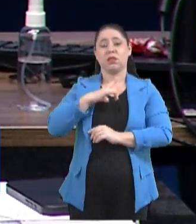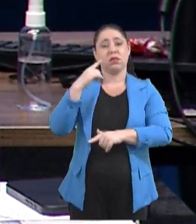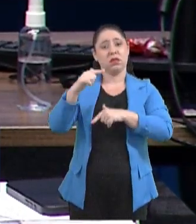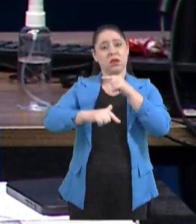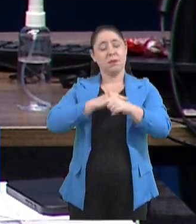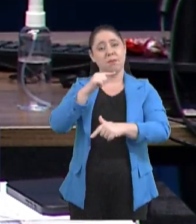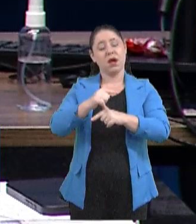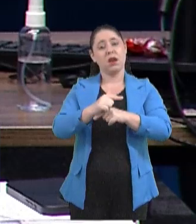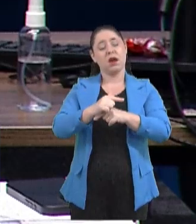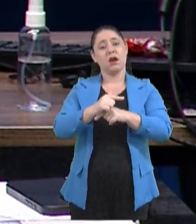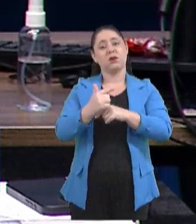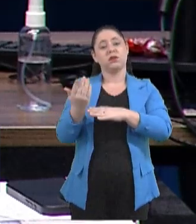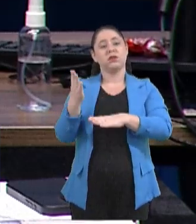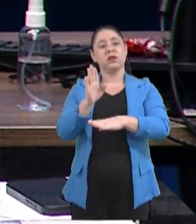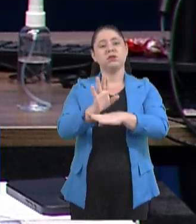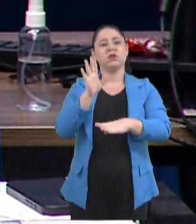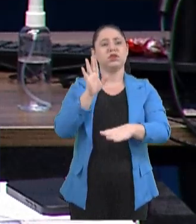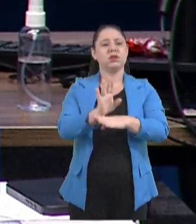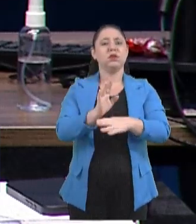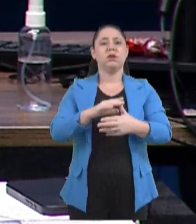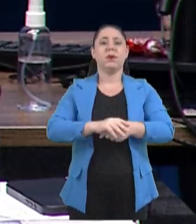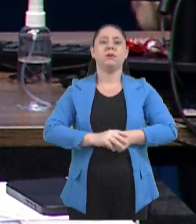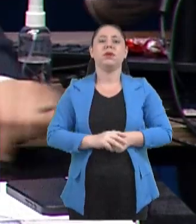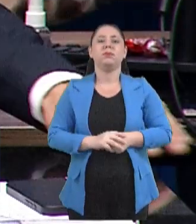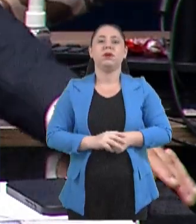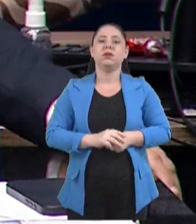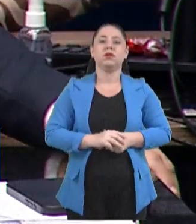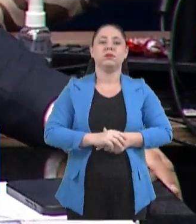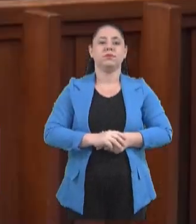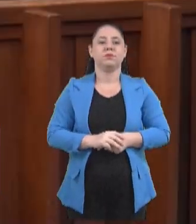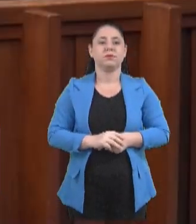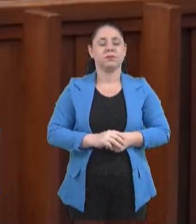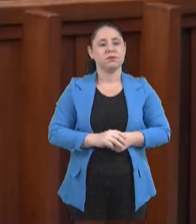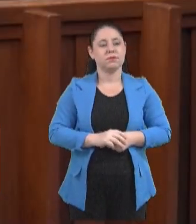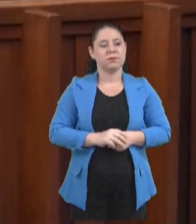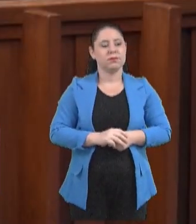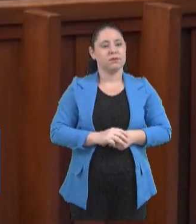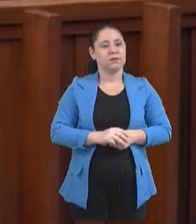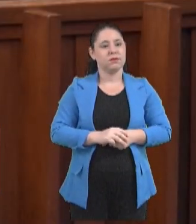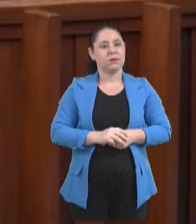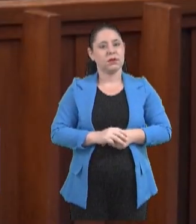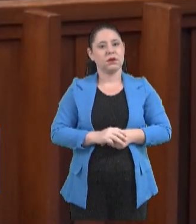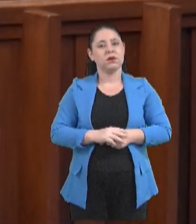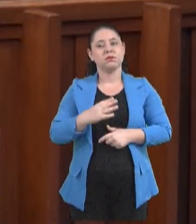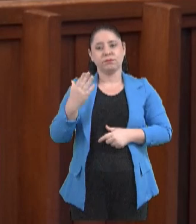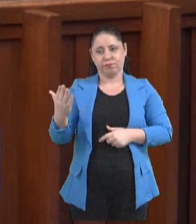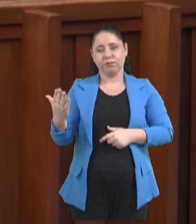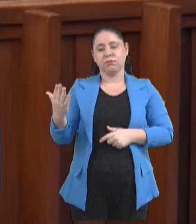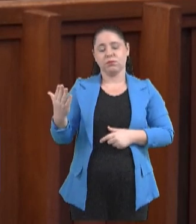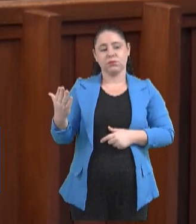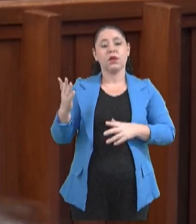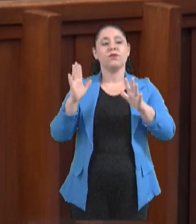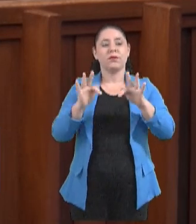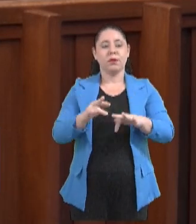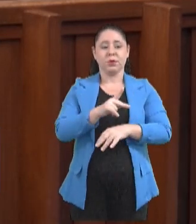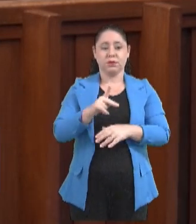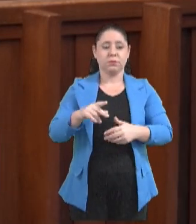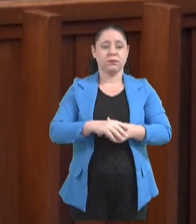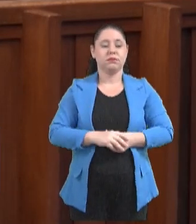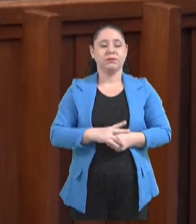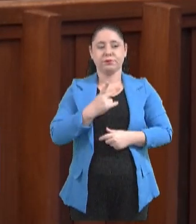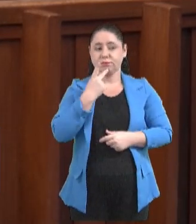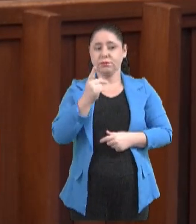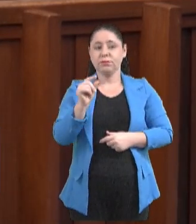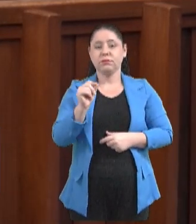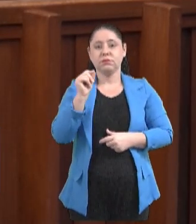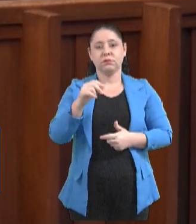trabalharam tanto e contribuíram com o nosso país. Parabéns pelo pronunciamento. Incorpore a parte de Vossa Excelência, eu vou concluir, senhor presidente, dizendo